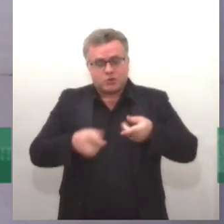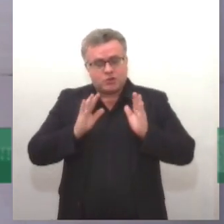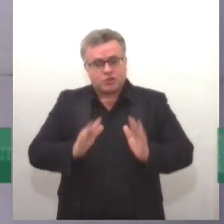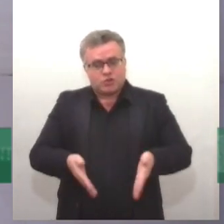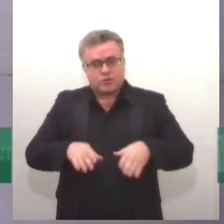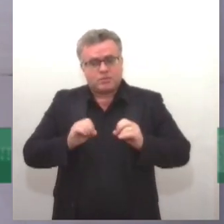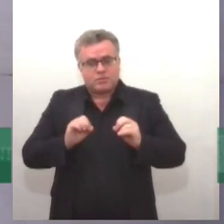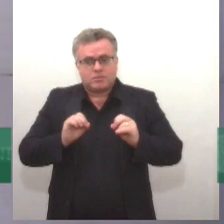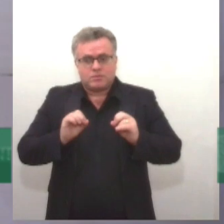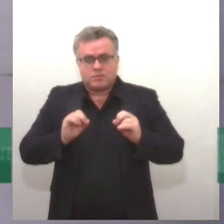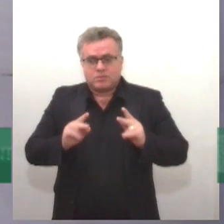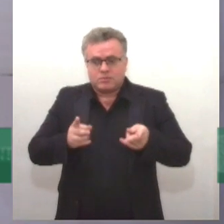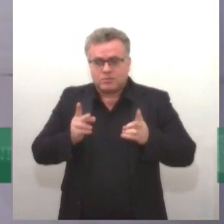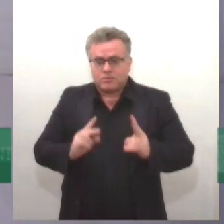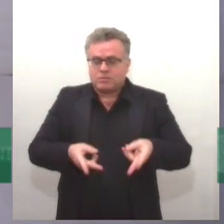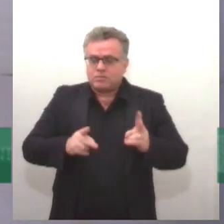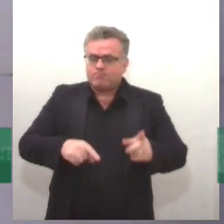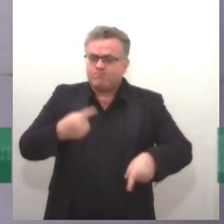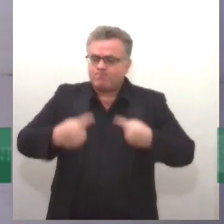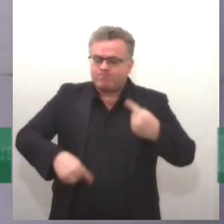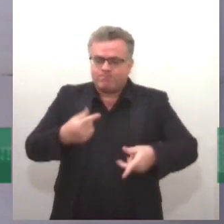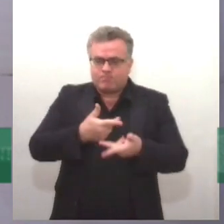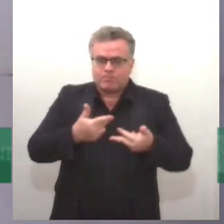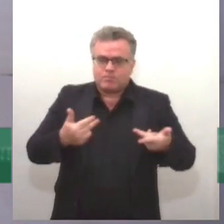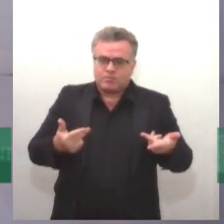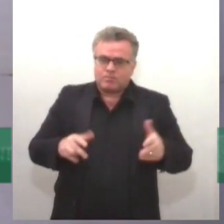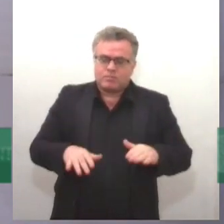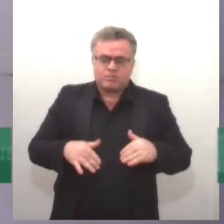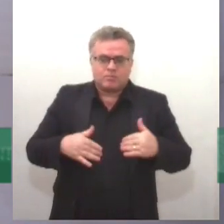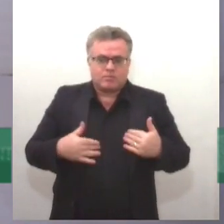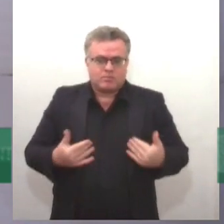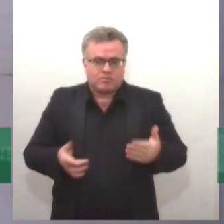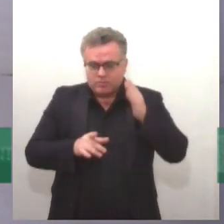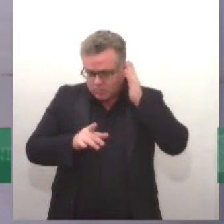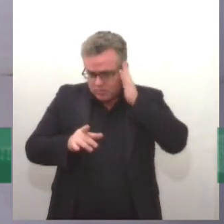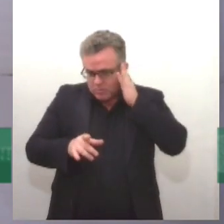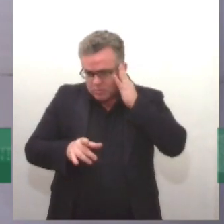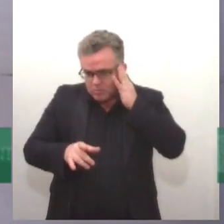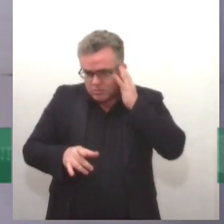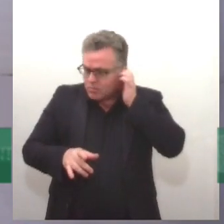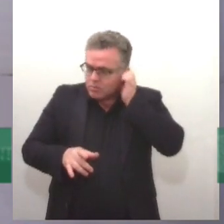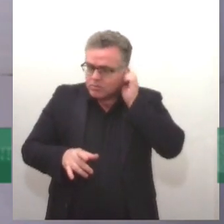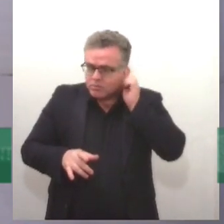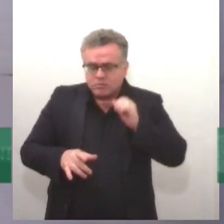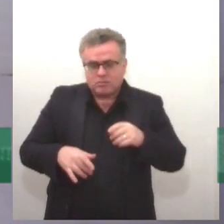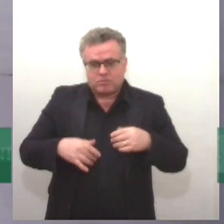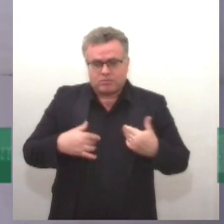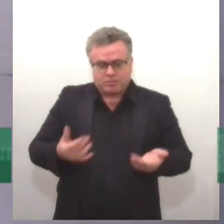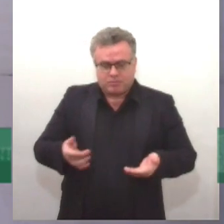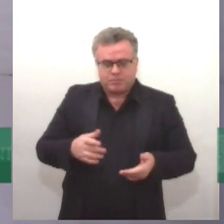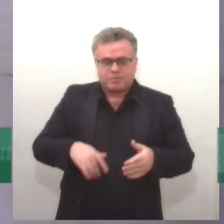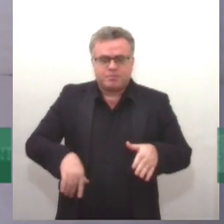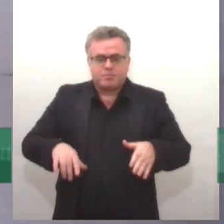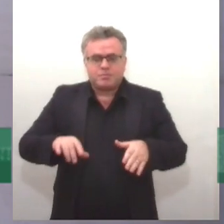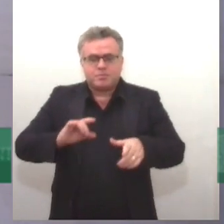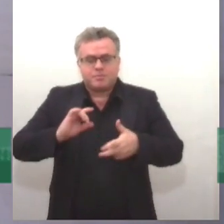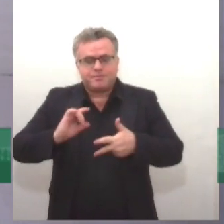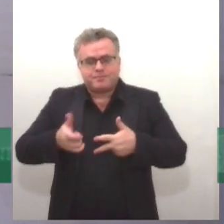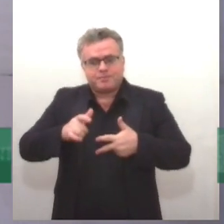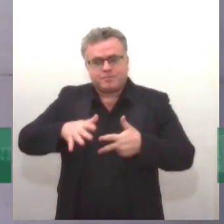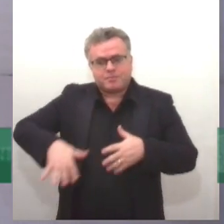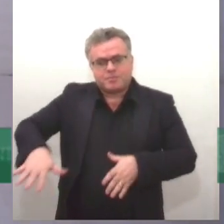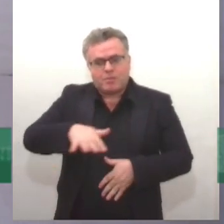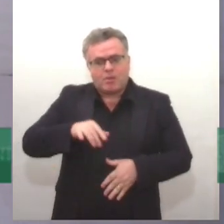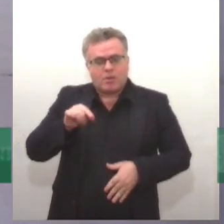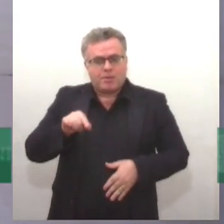muitos diálogos, né? Inclusive do próprio Legislativo Nacional com o Executivo, né? Todos os projetos